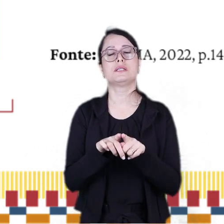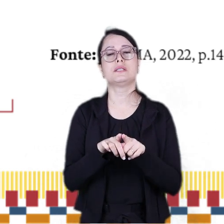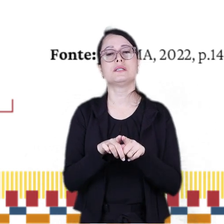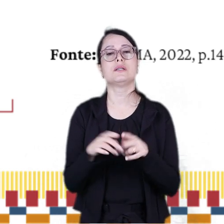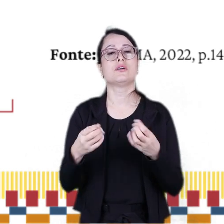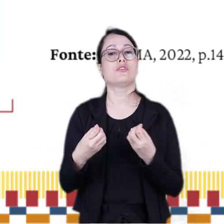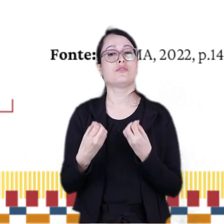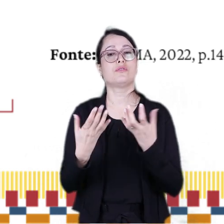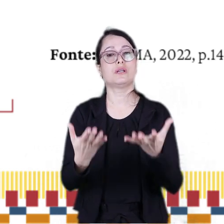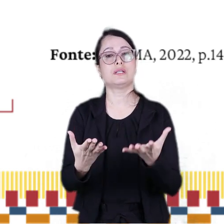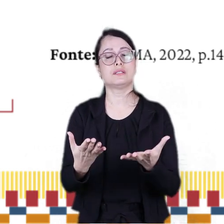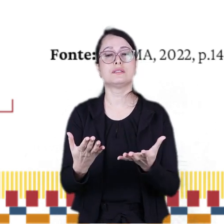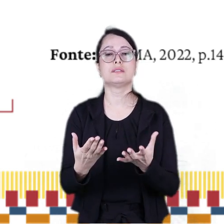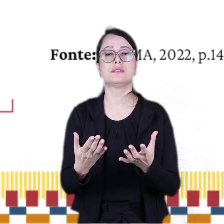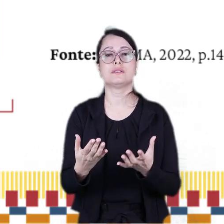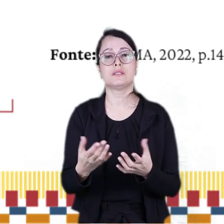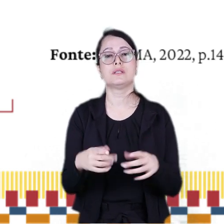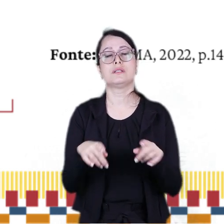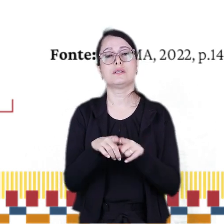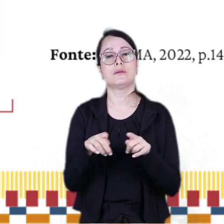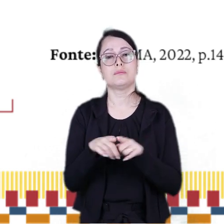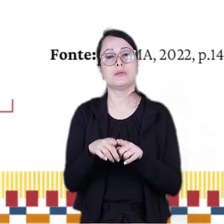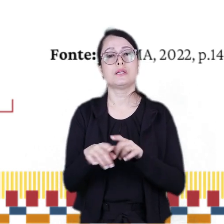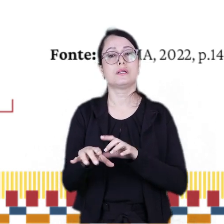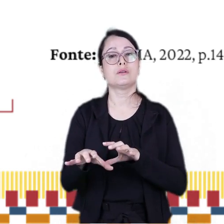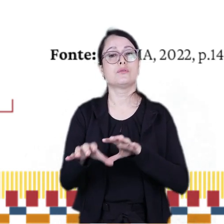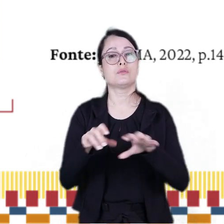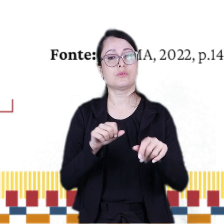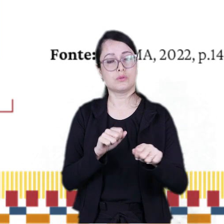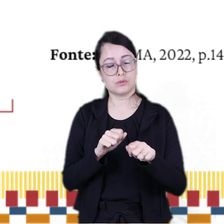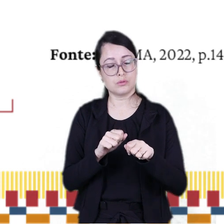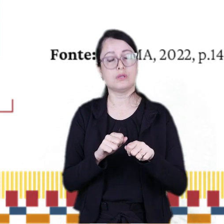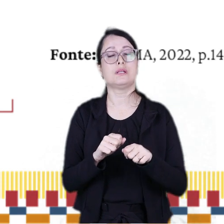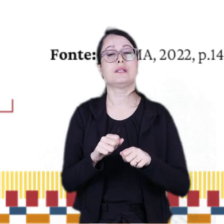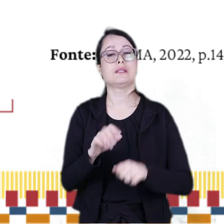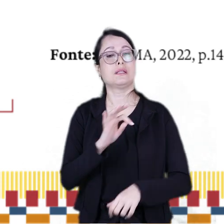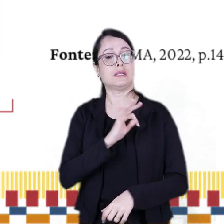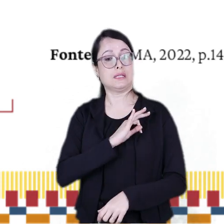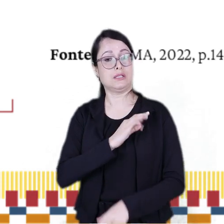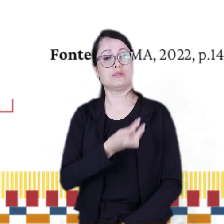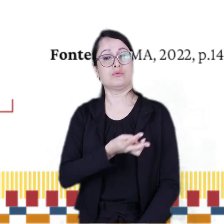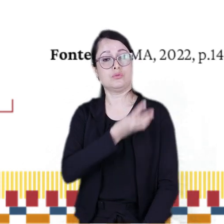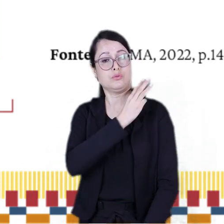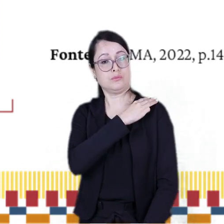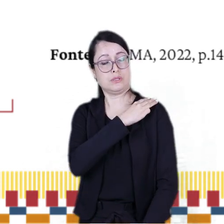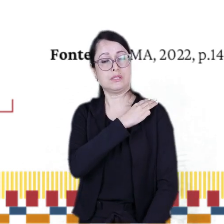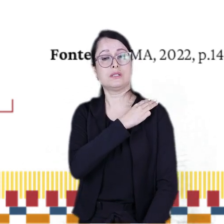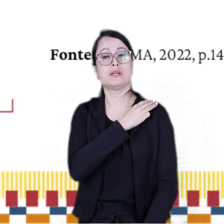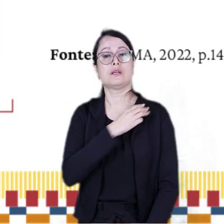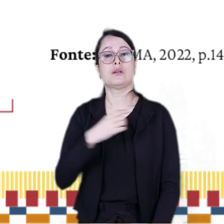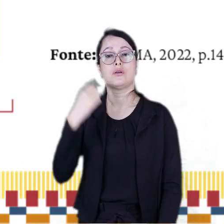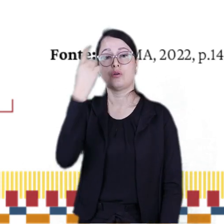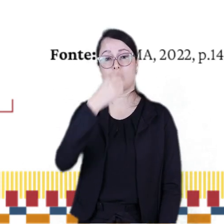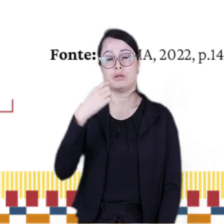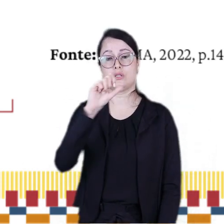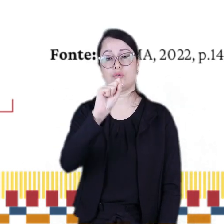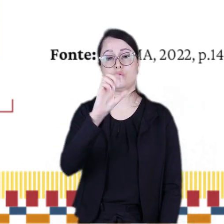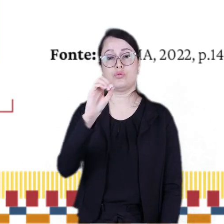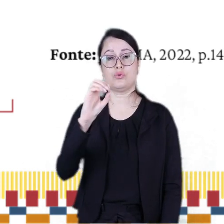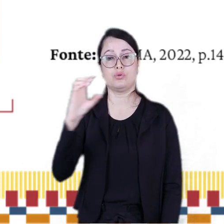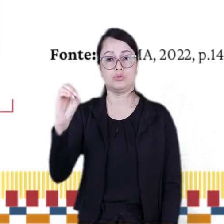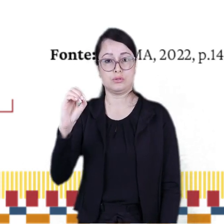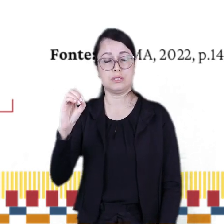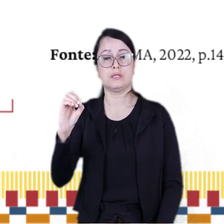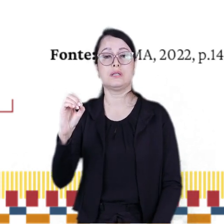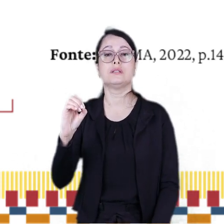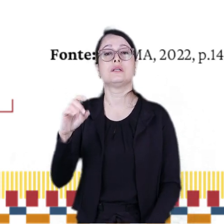e também oferecendo uma habilitação profissional técnica de nível médio com carga